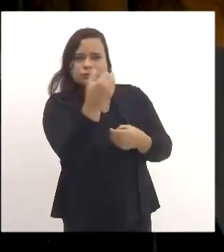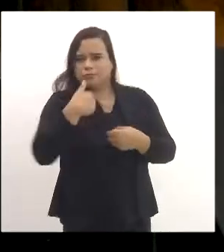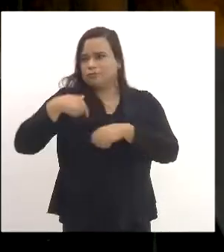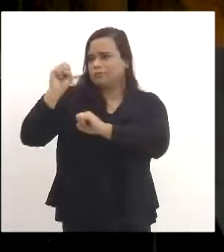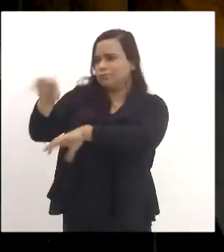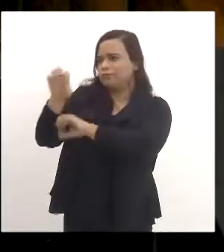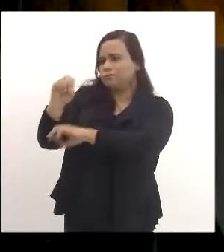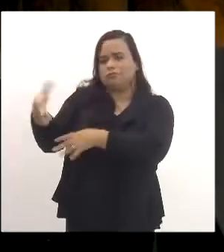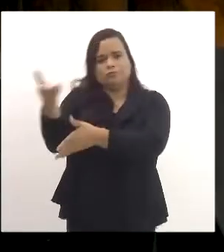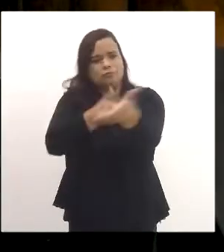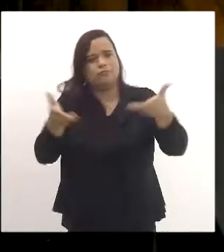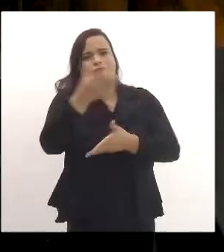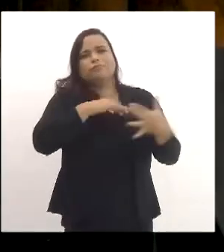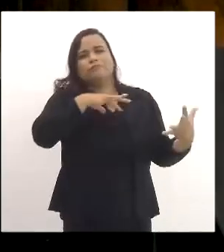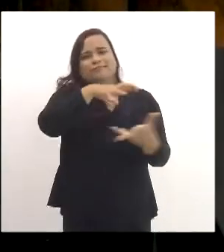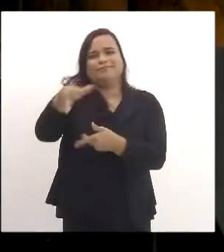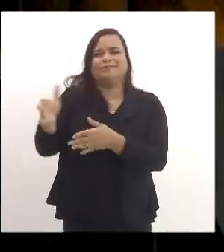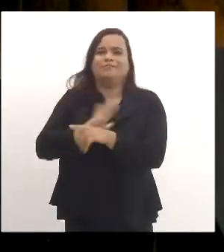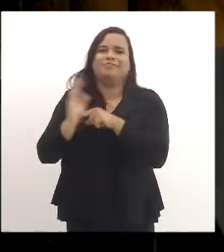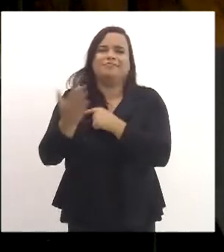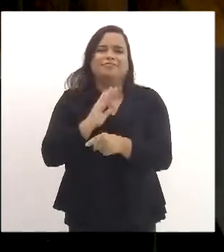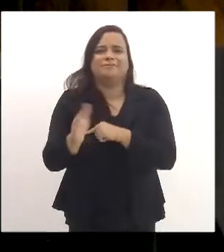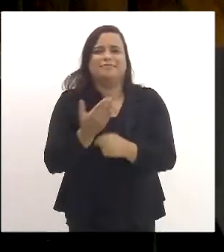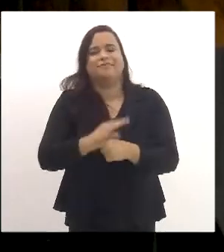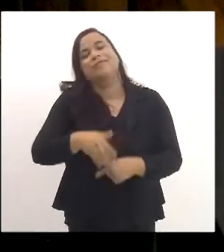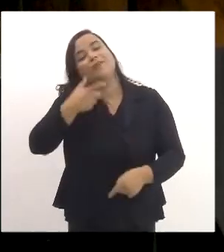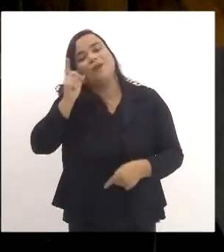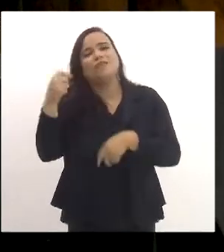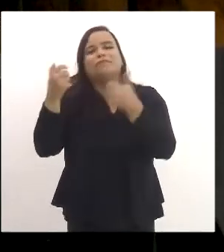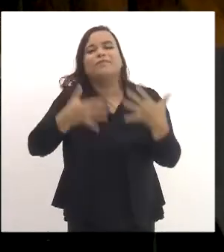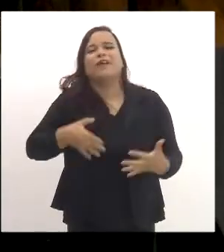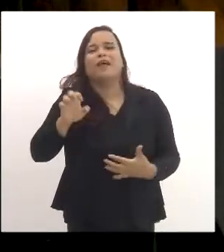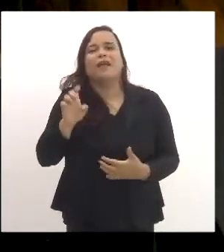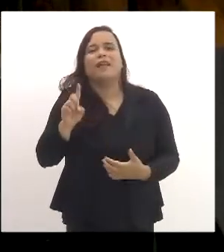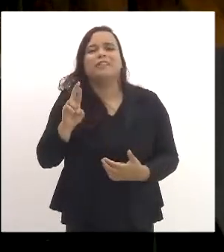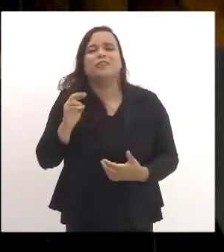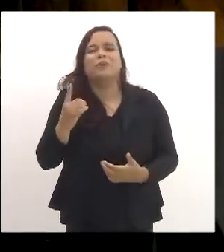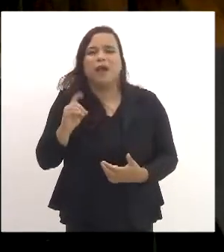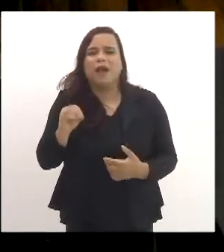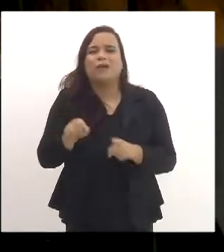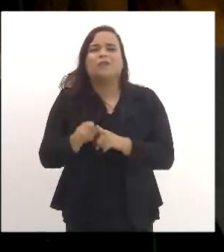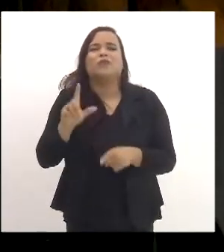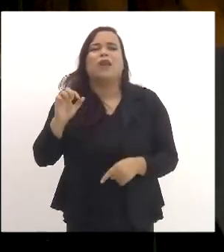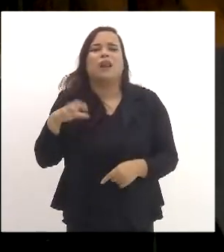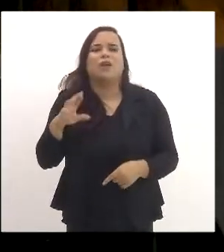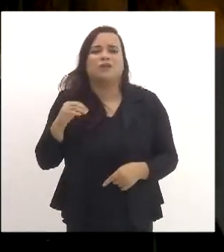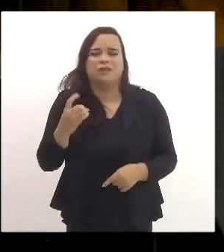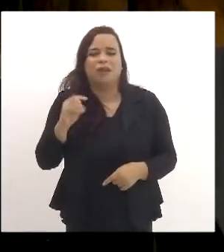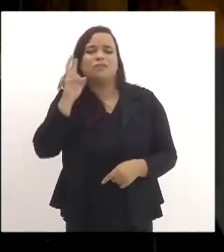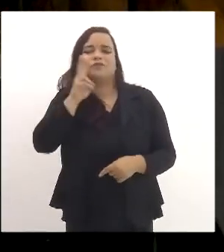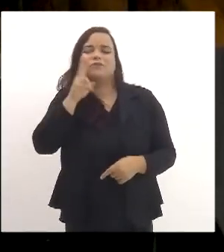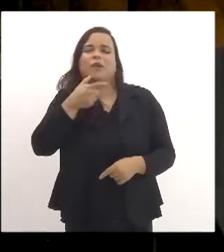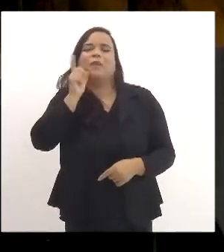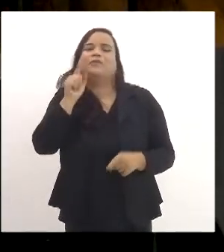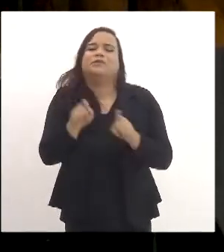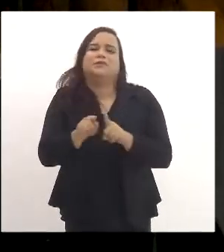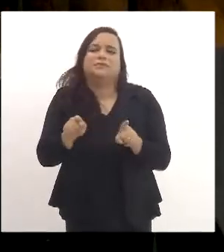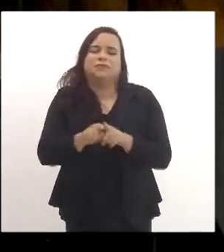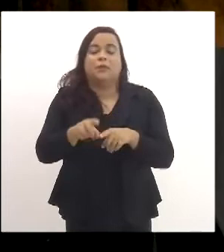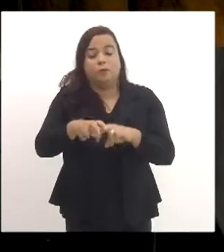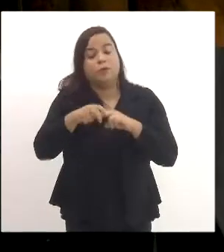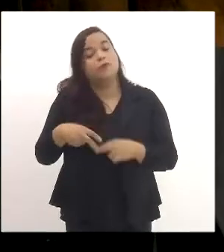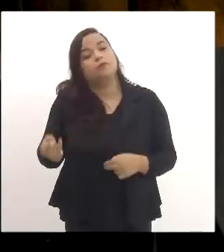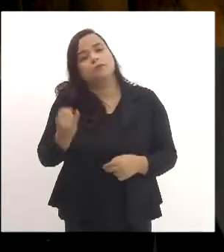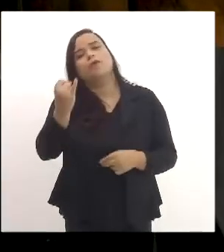esta frase ainda ontem me foi relembrada pelo Leonardo Melo. E também por isso temos de aprender a valorizar